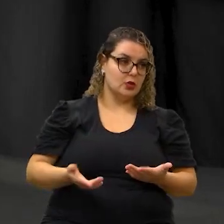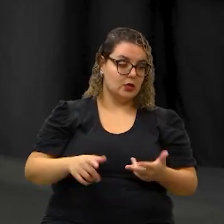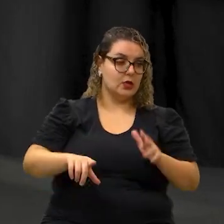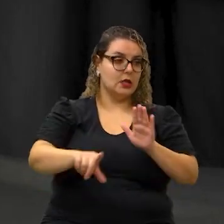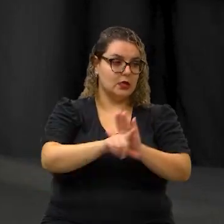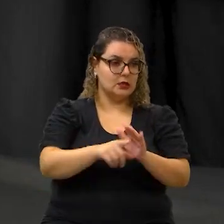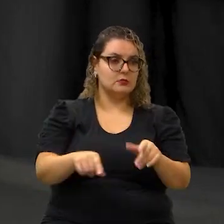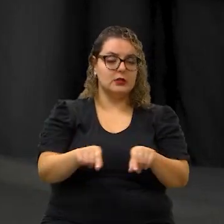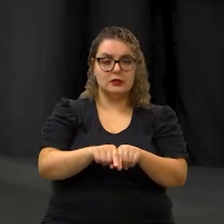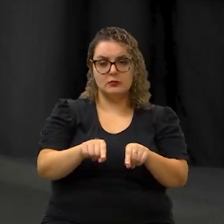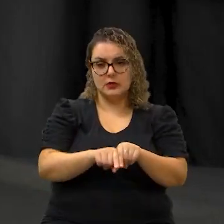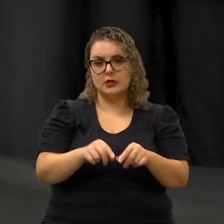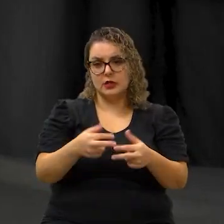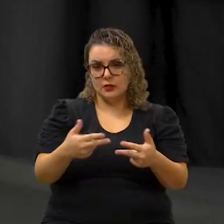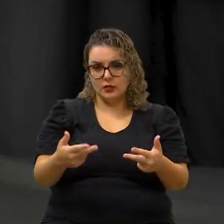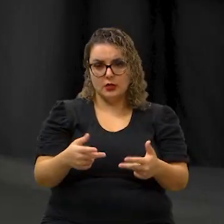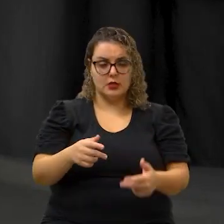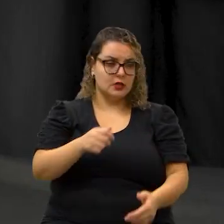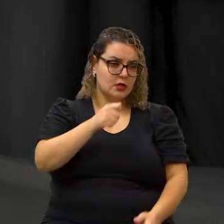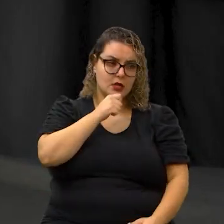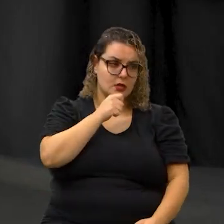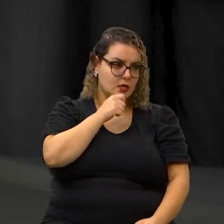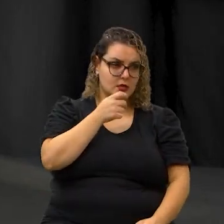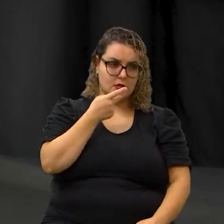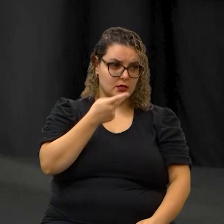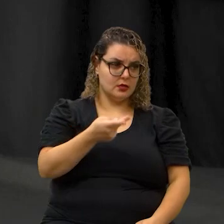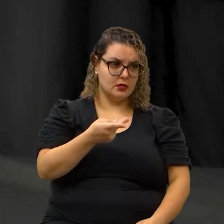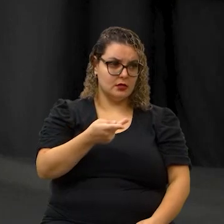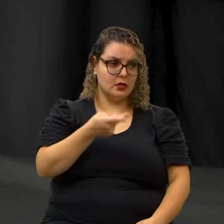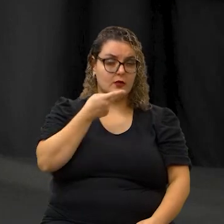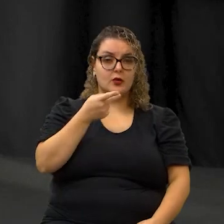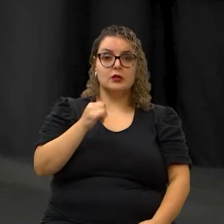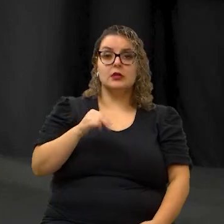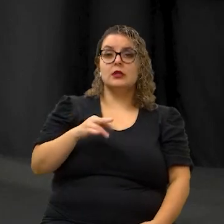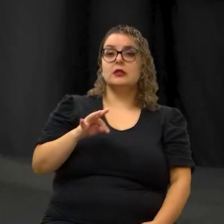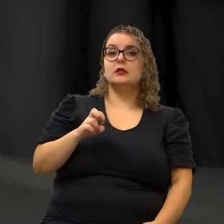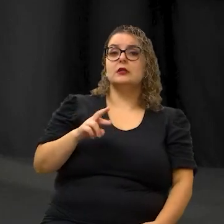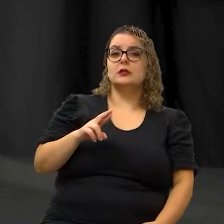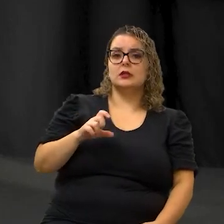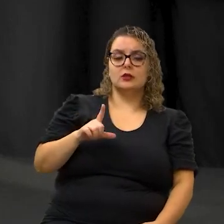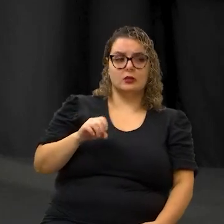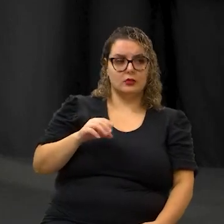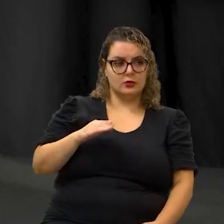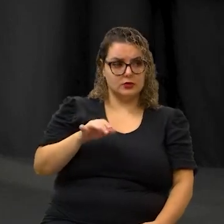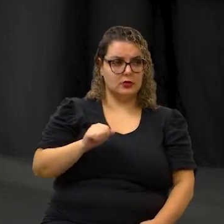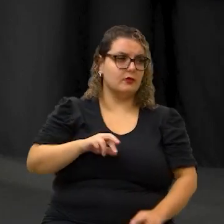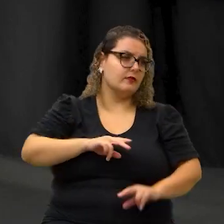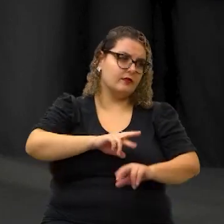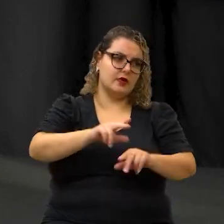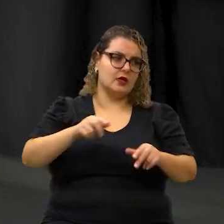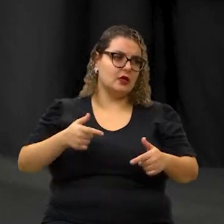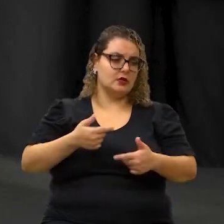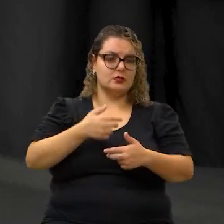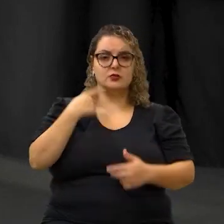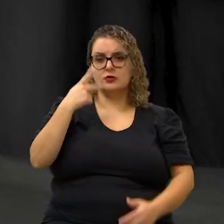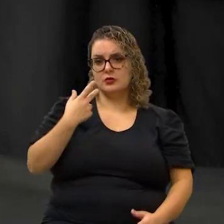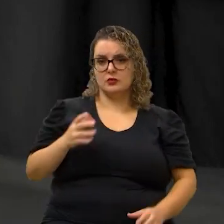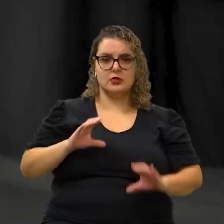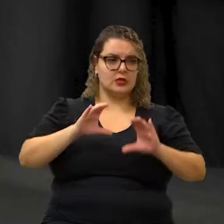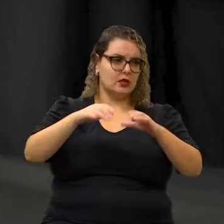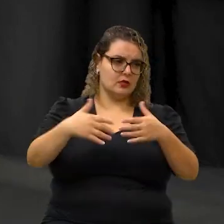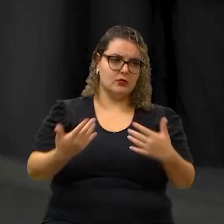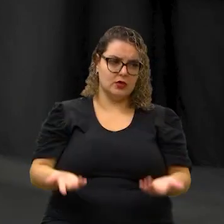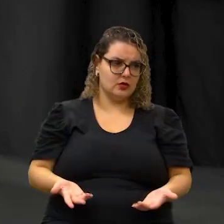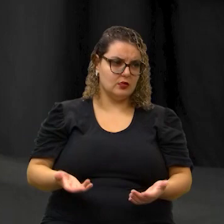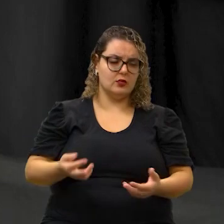leis, etc. Mas também tem algo que a gente até não comentou e você falou dessa interlocução que muitos vereadores, através